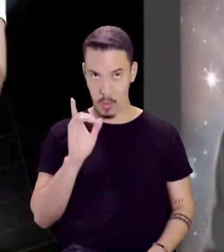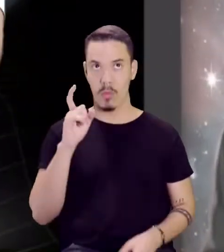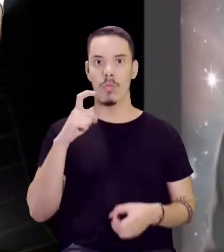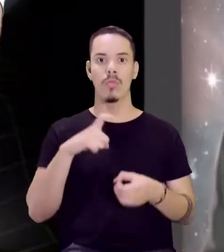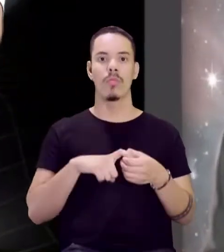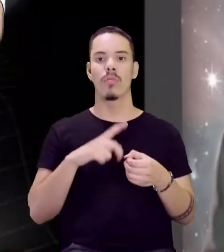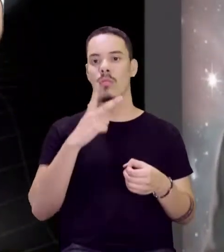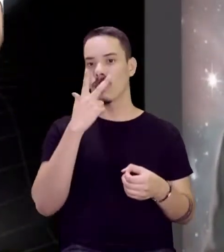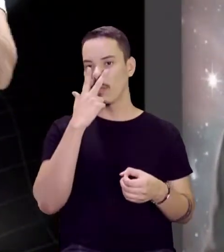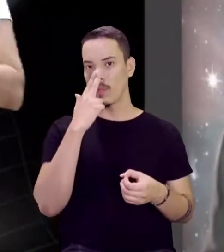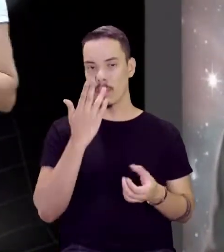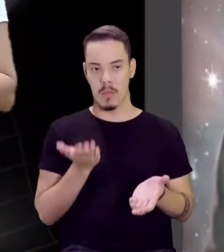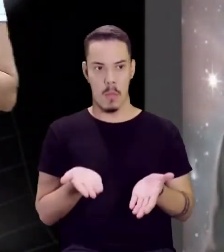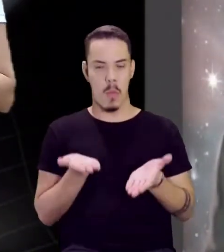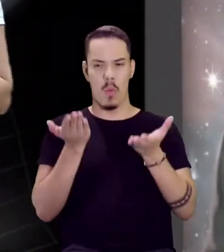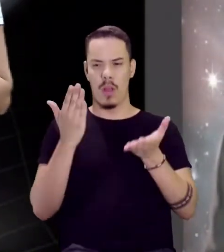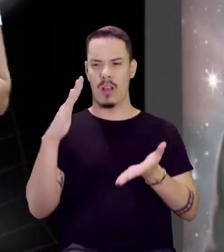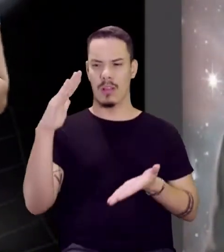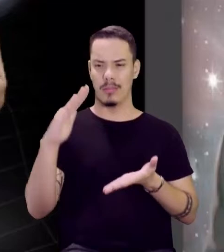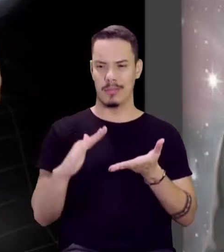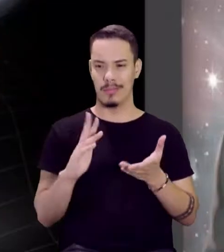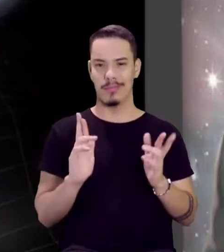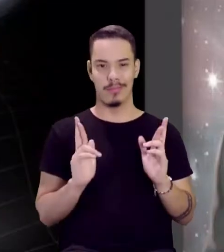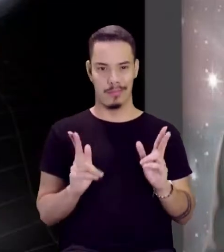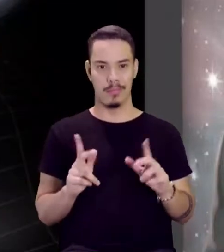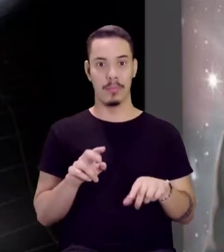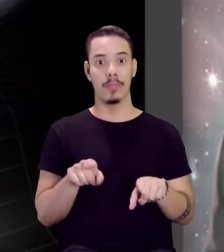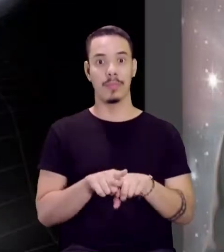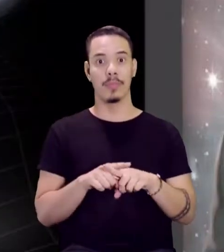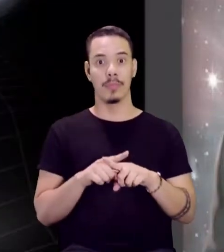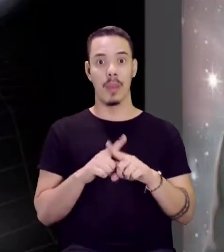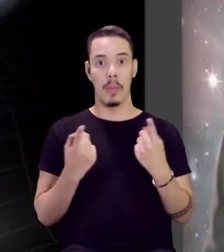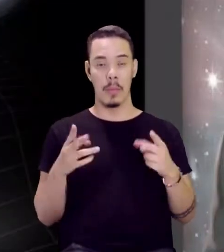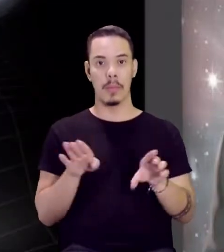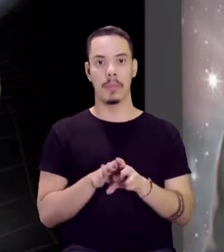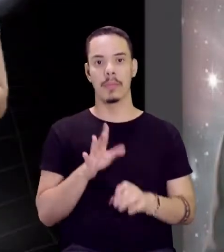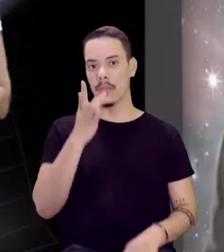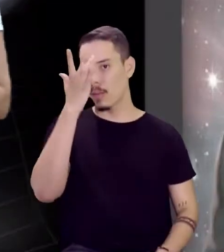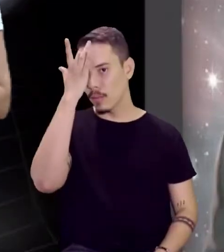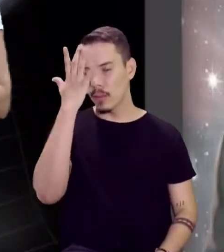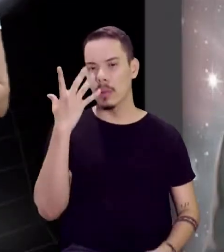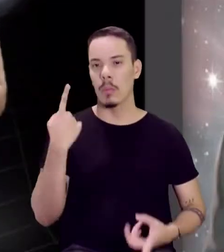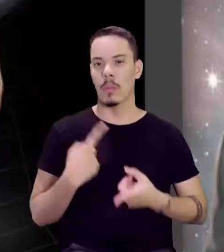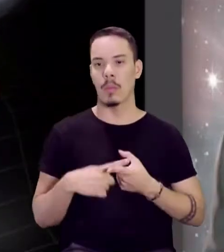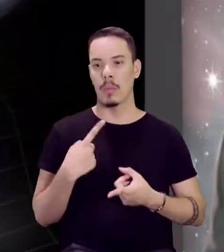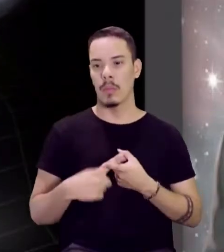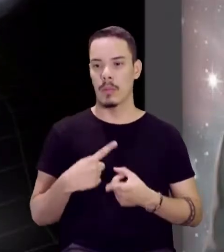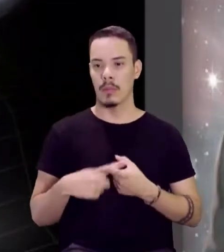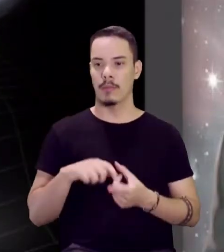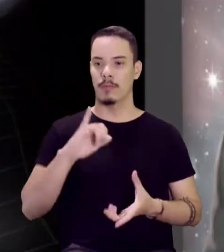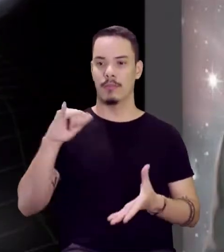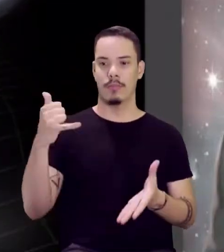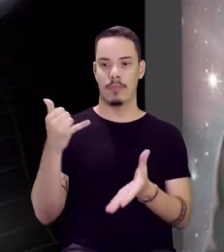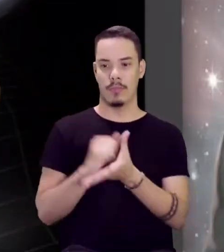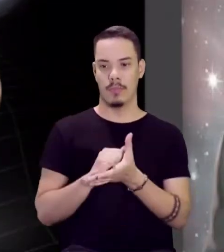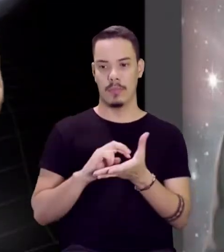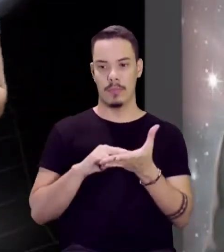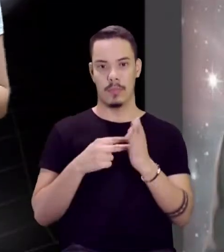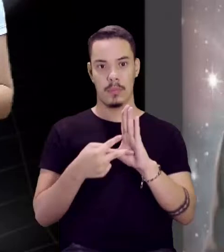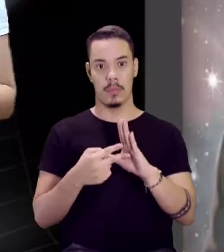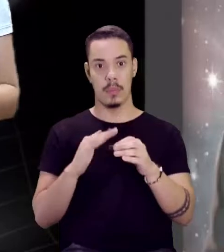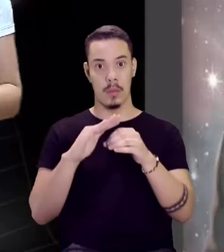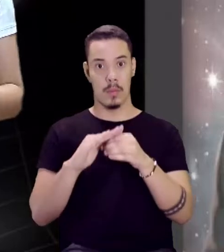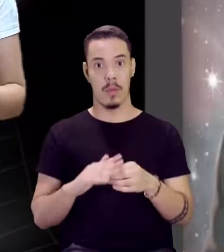coisa empurrando, né, Décio? Justamente. Pra fora. E a facilidade de você nadar é devido ao quê, na verdade? Justamente, a gente falou que a pressão